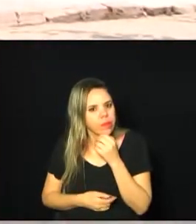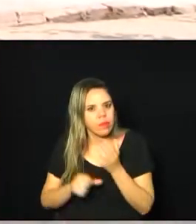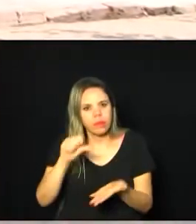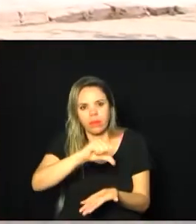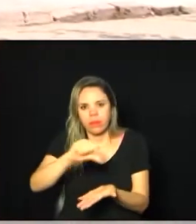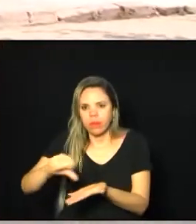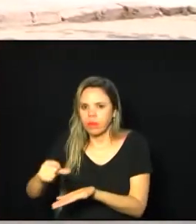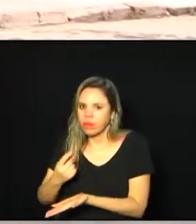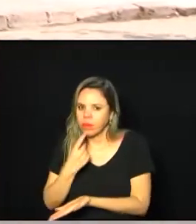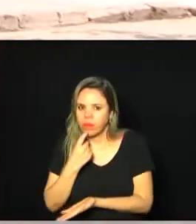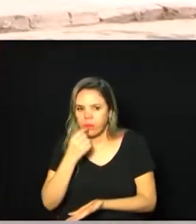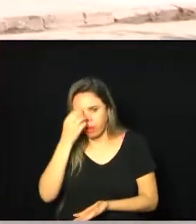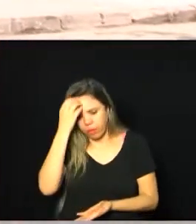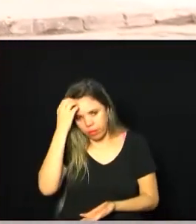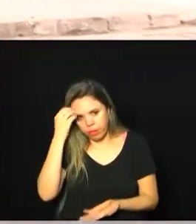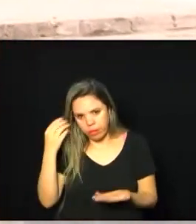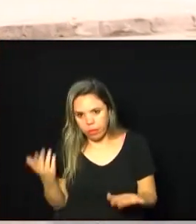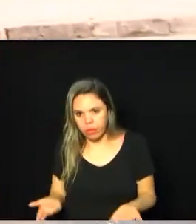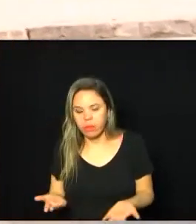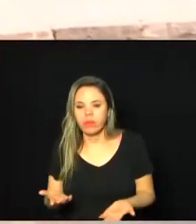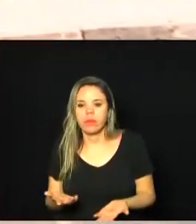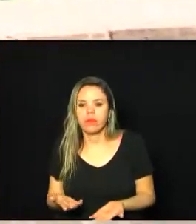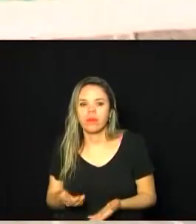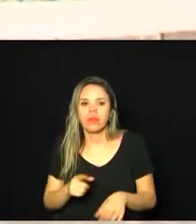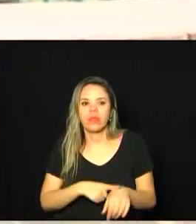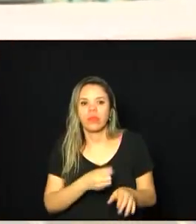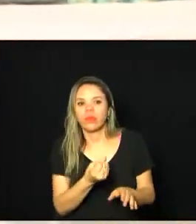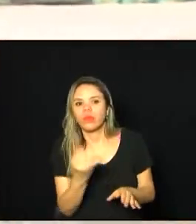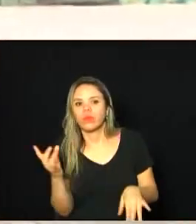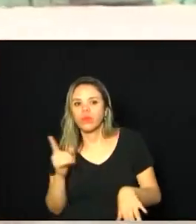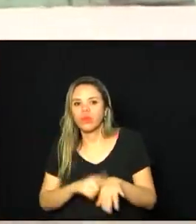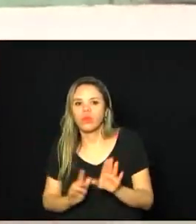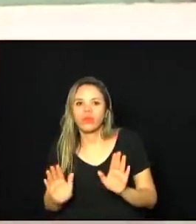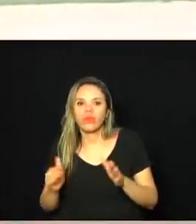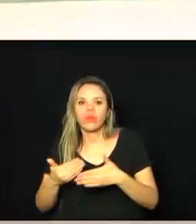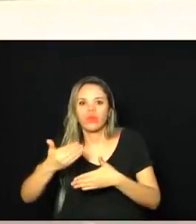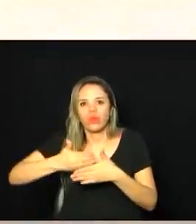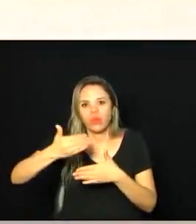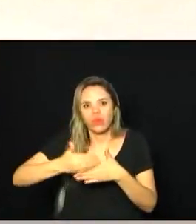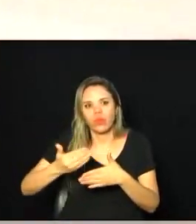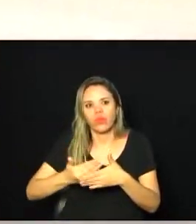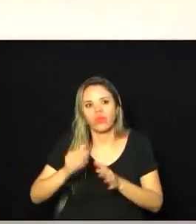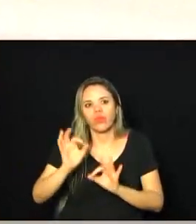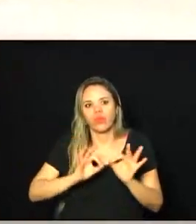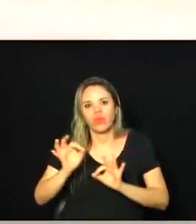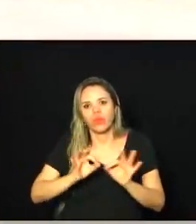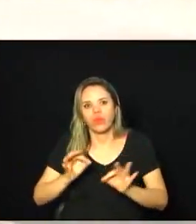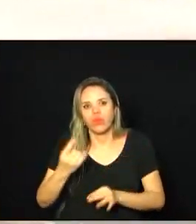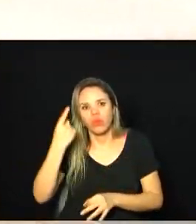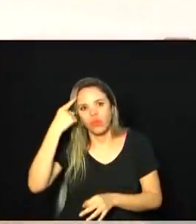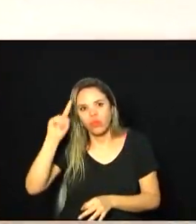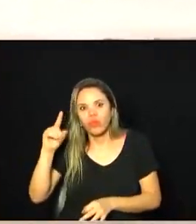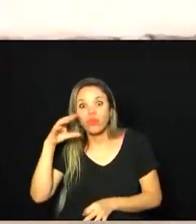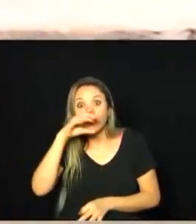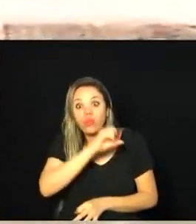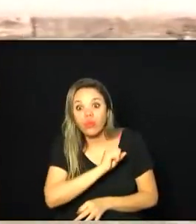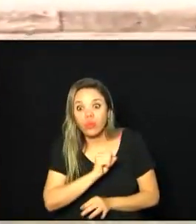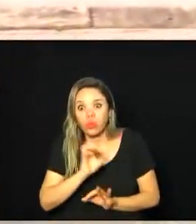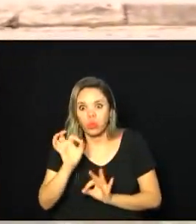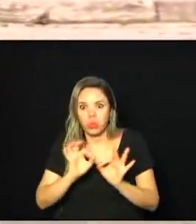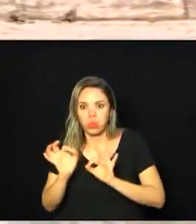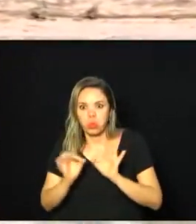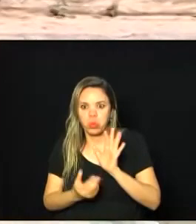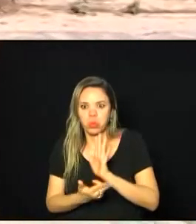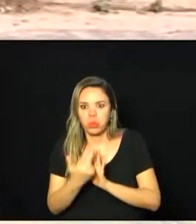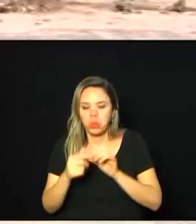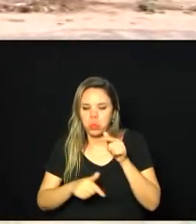regiões de Campinas e região. Mirs, em quanto tempo vocês fecharam esse muro aqui? Aqui foi em um dia. Um dia? Um dia com